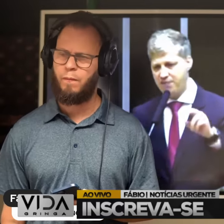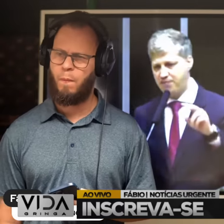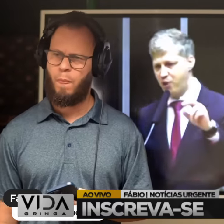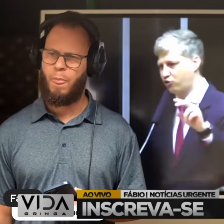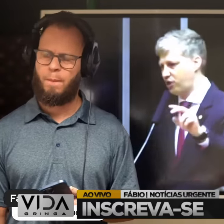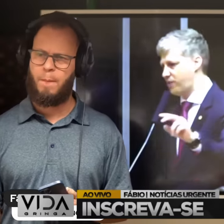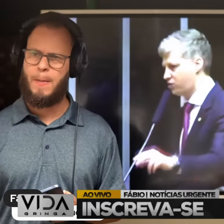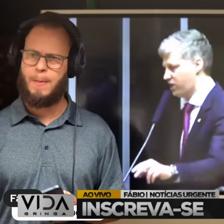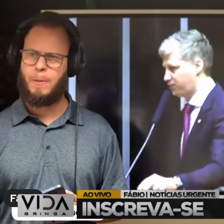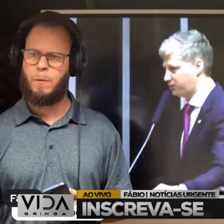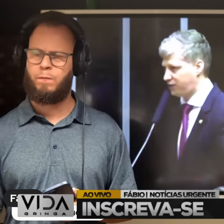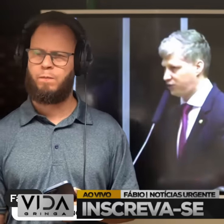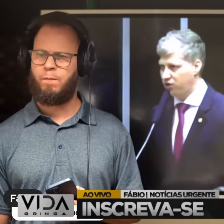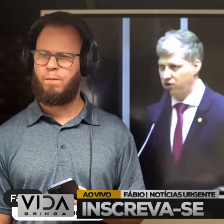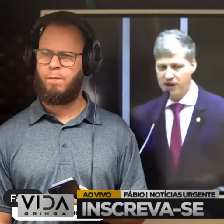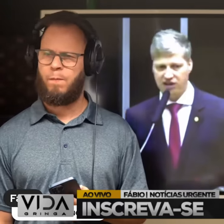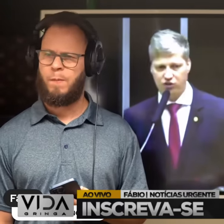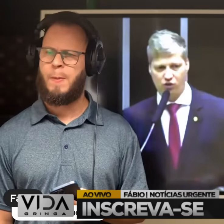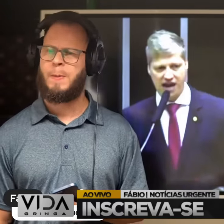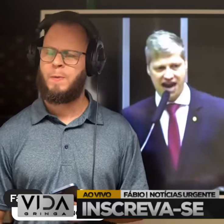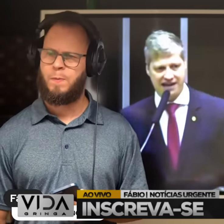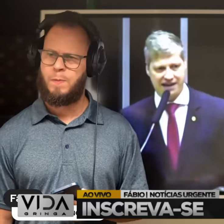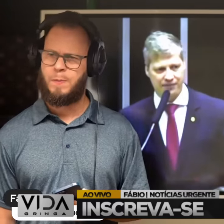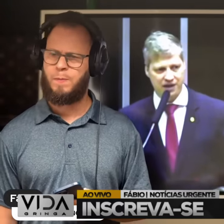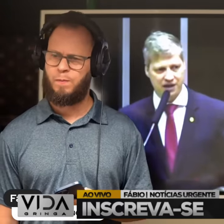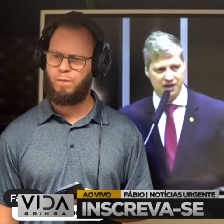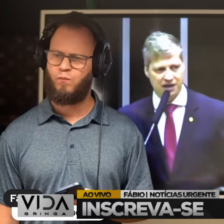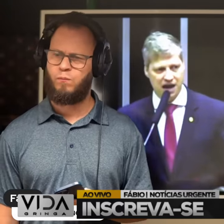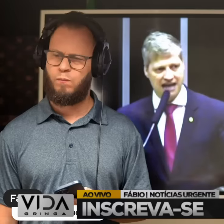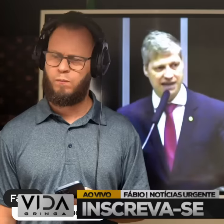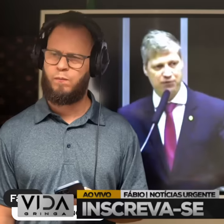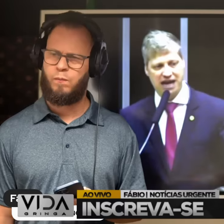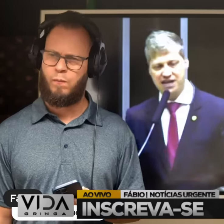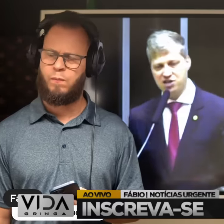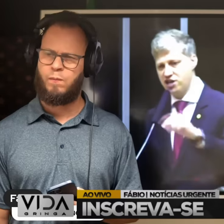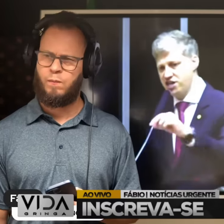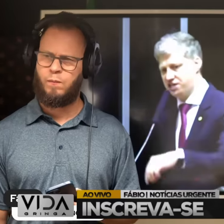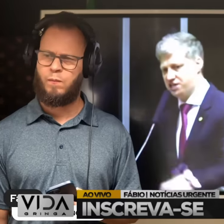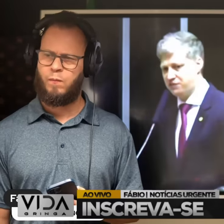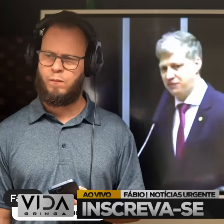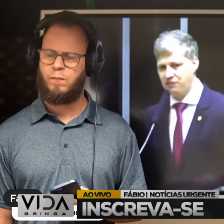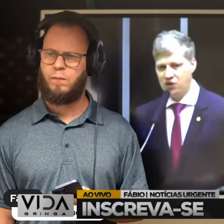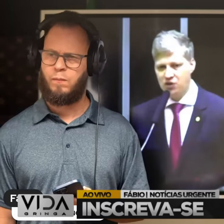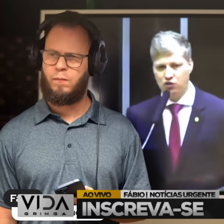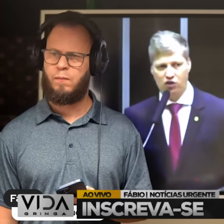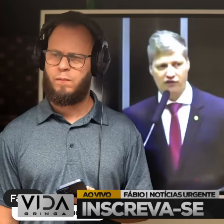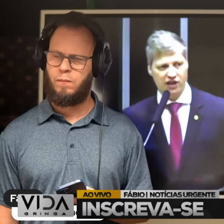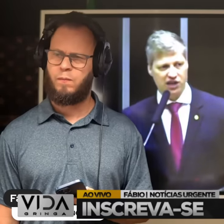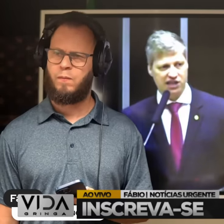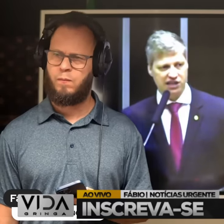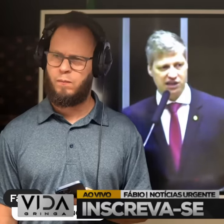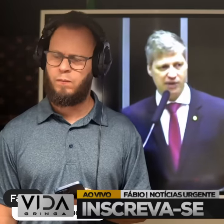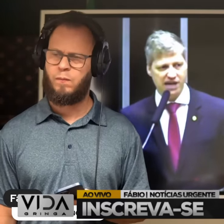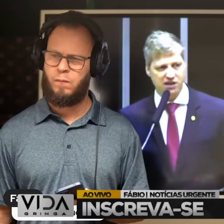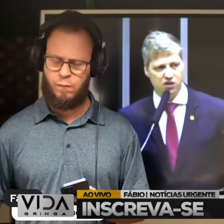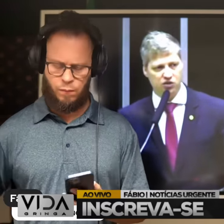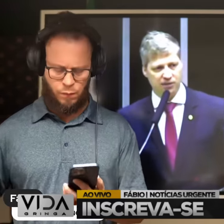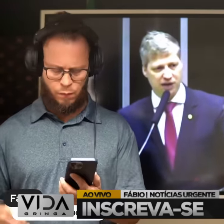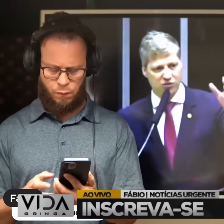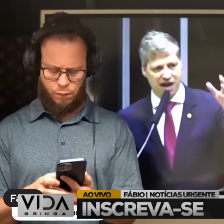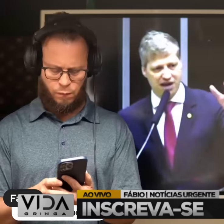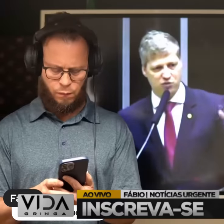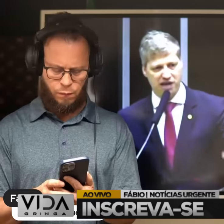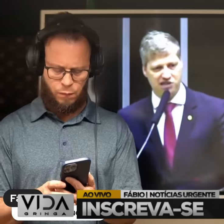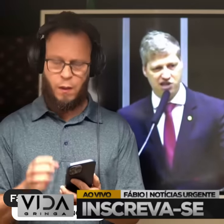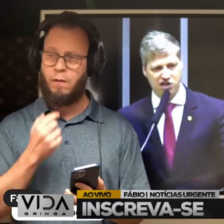Falei há pouco também com o deputado Pedro Ayar. A deputada Sonise. Estou vendo aqui também o